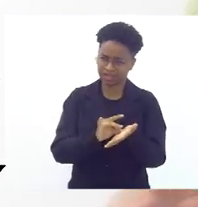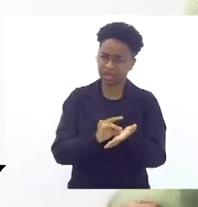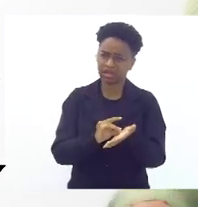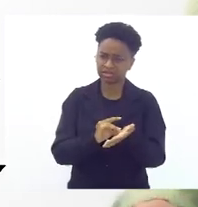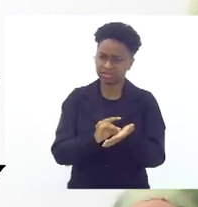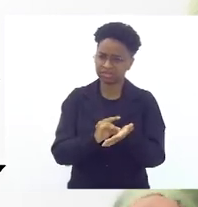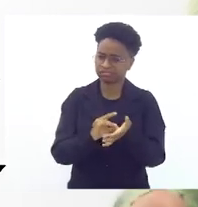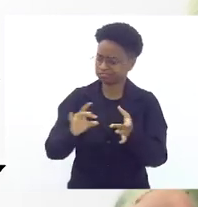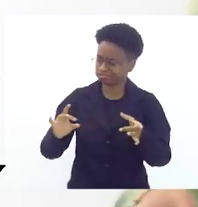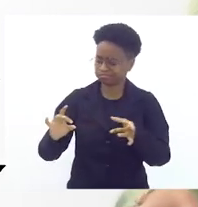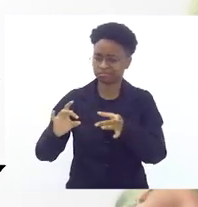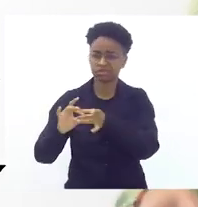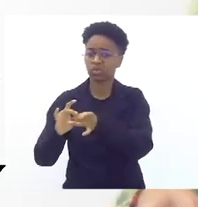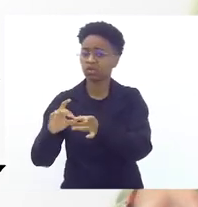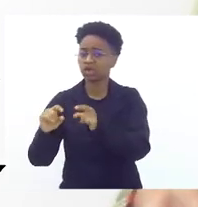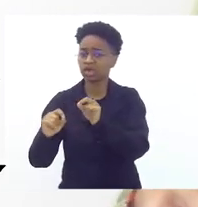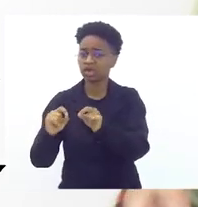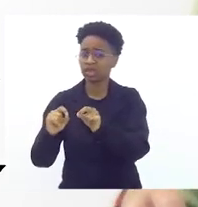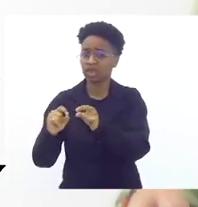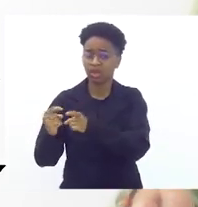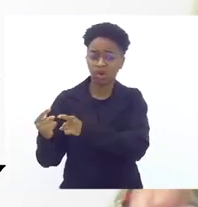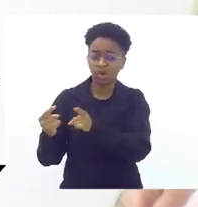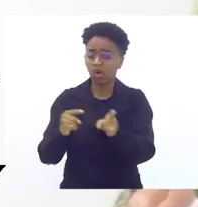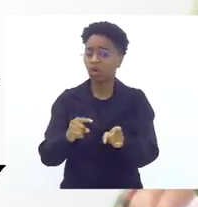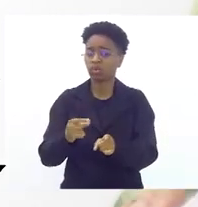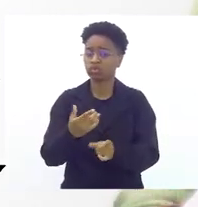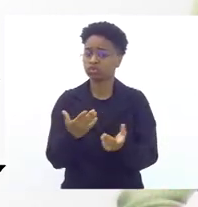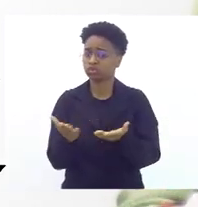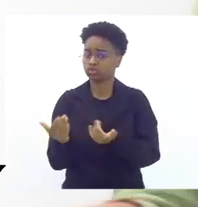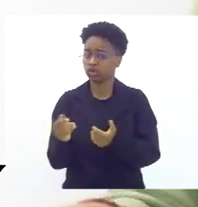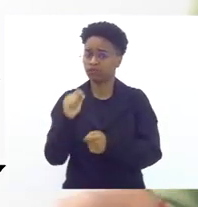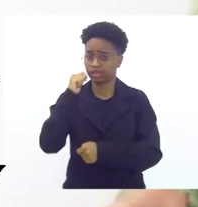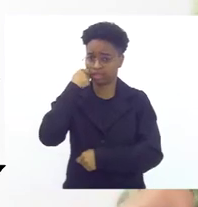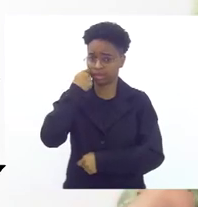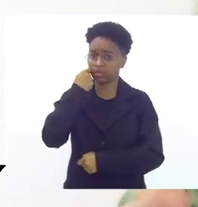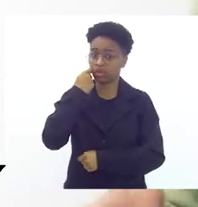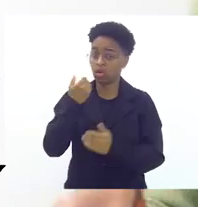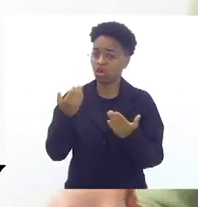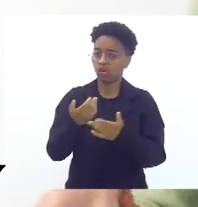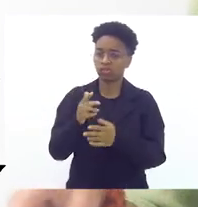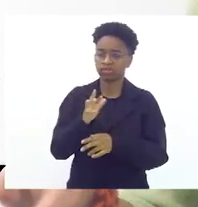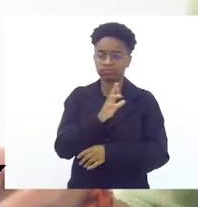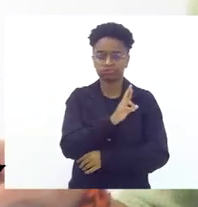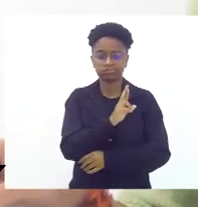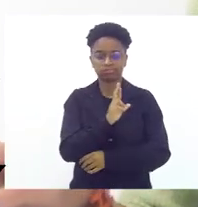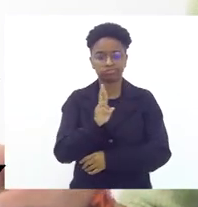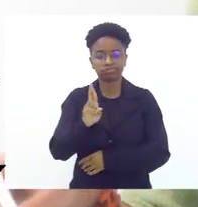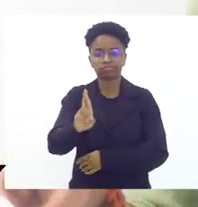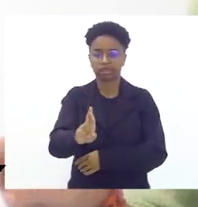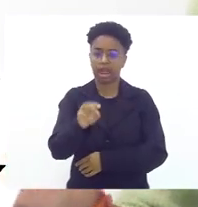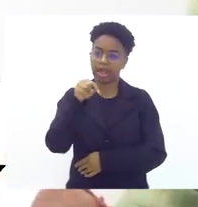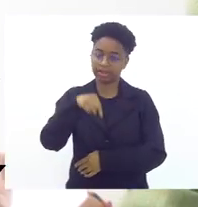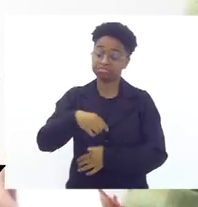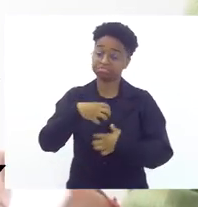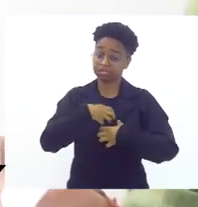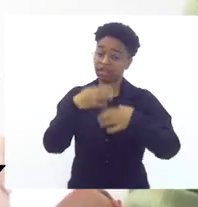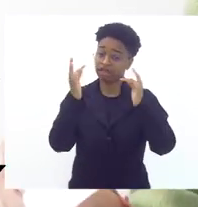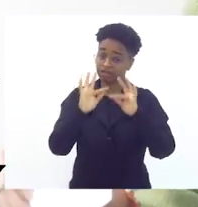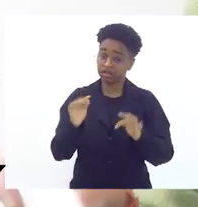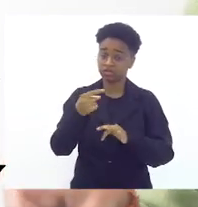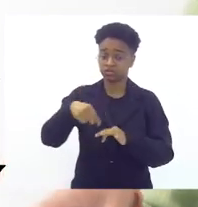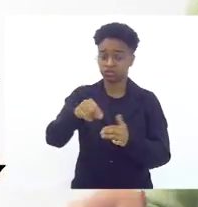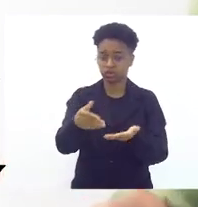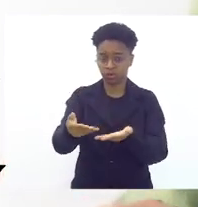enviesada em relação a jovens negros que estão tão bem representados hoje aqui nessa audiência felizmente que vocês